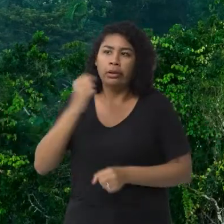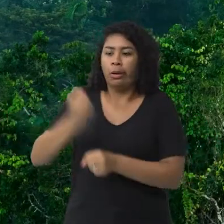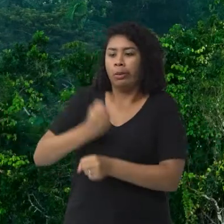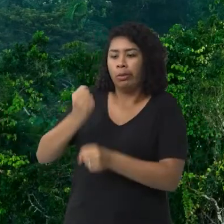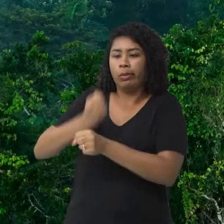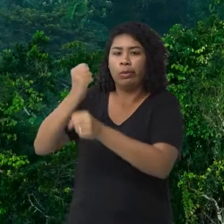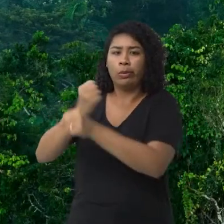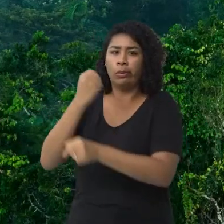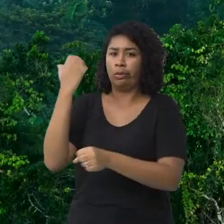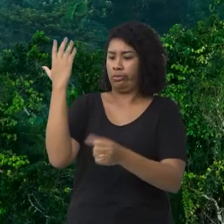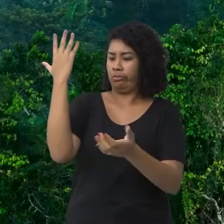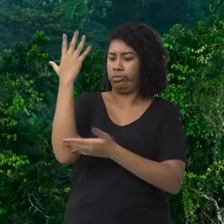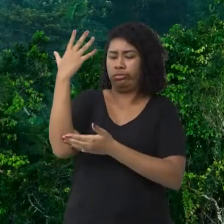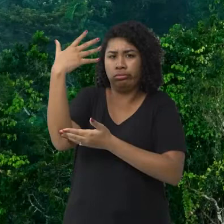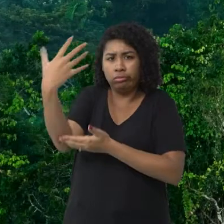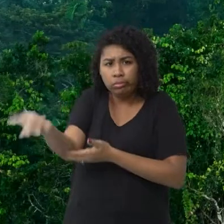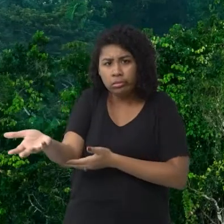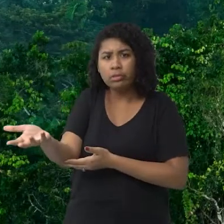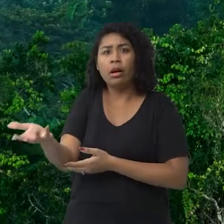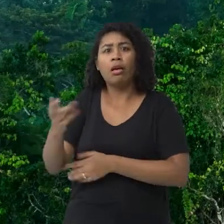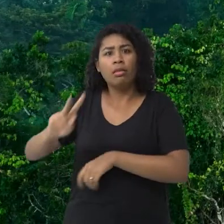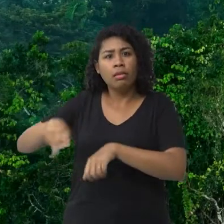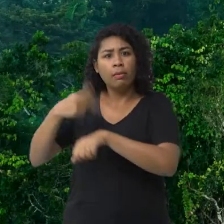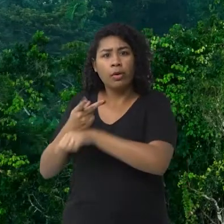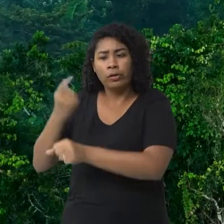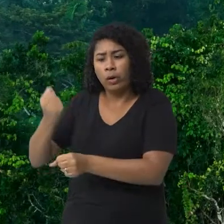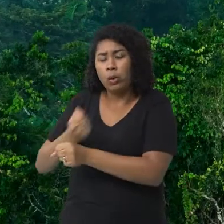destruir a mata para construir